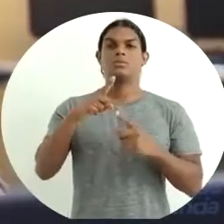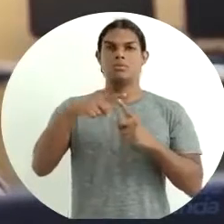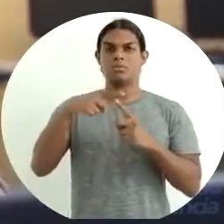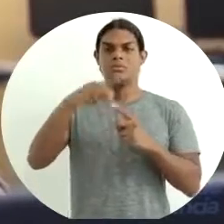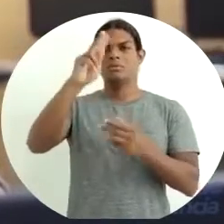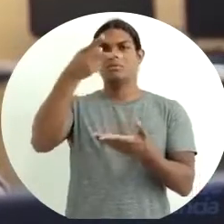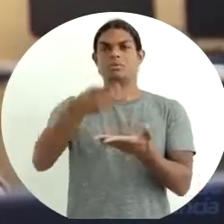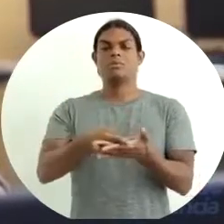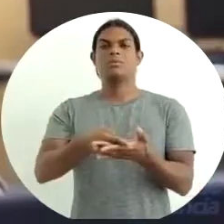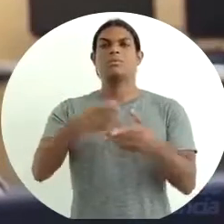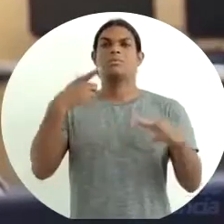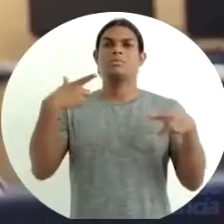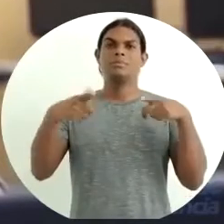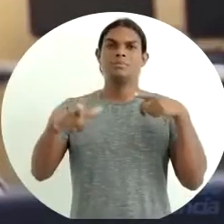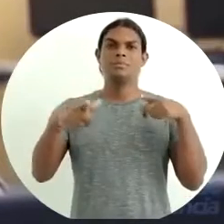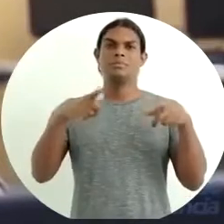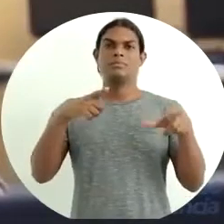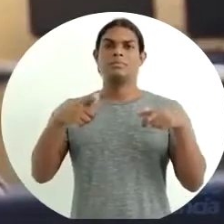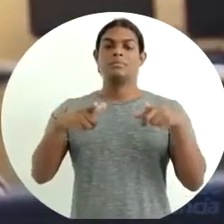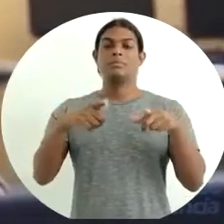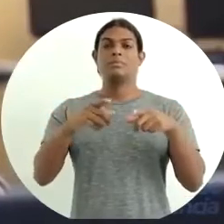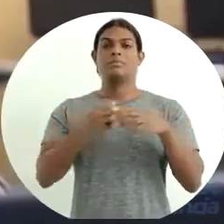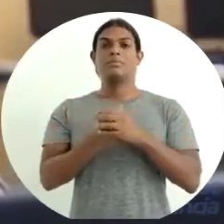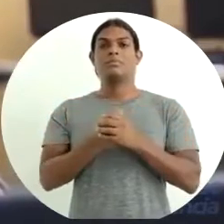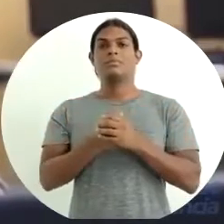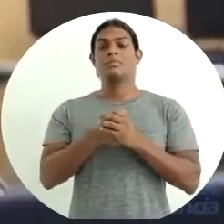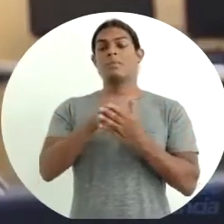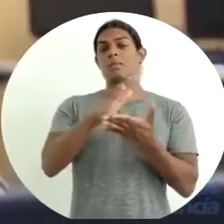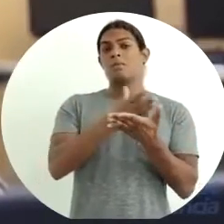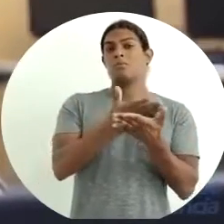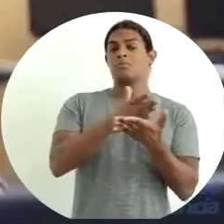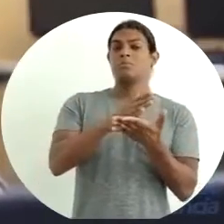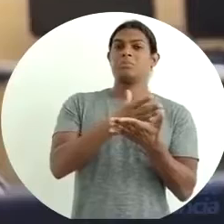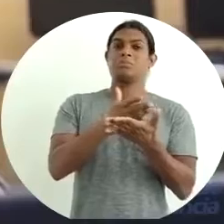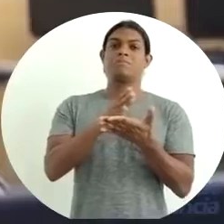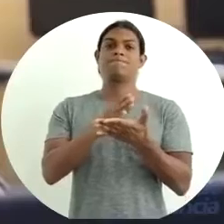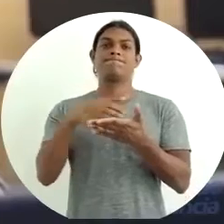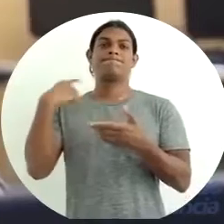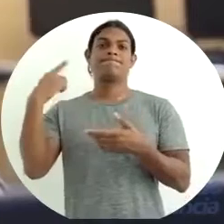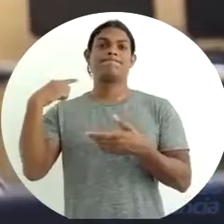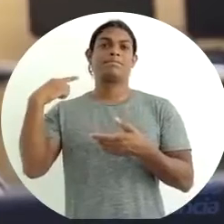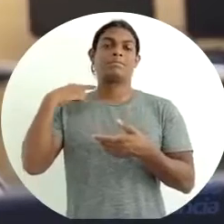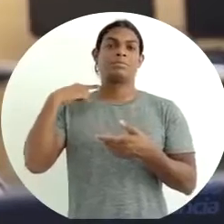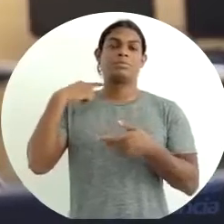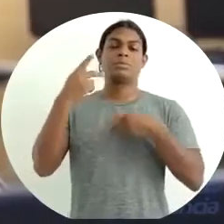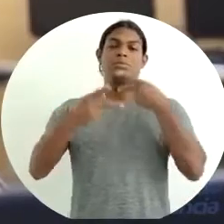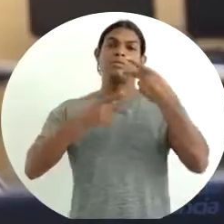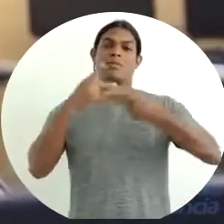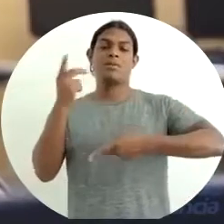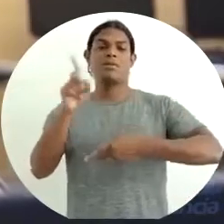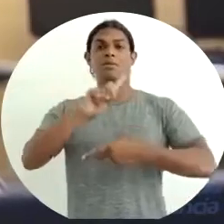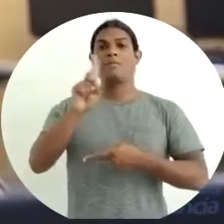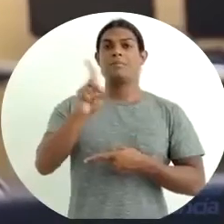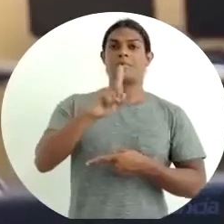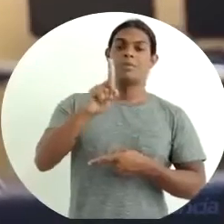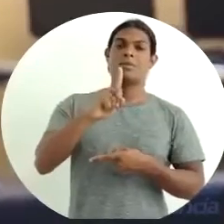trabalho. Alguns doutrinadores defendem que sim, outros defendem que não, mas não estamos aqui para polemizar, tá?